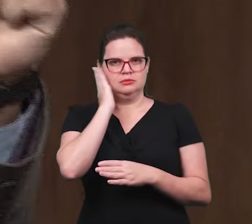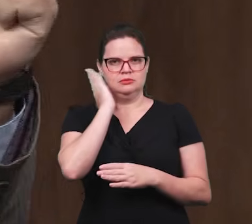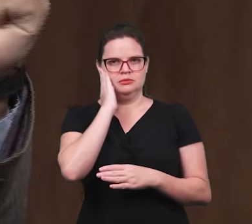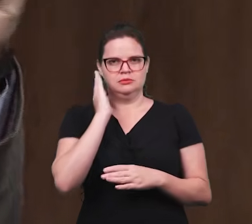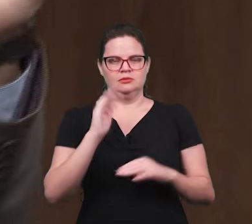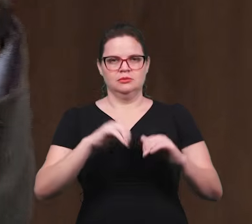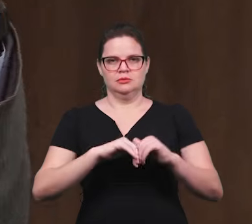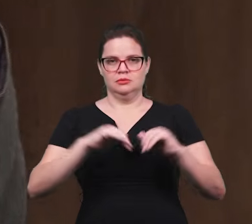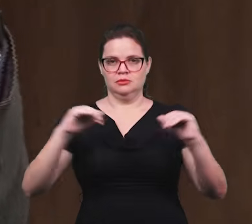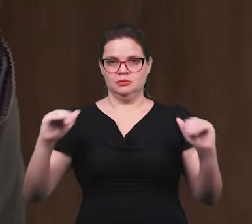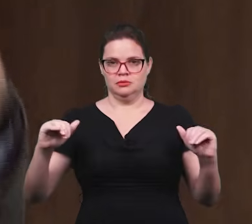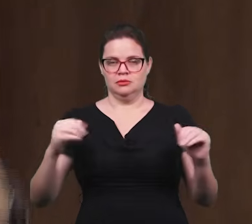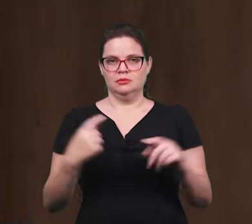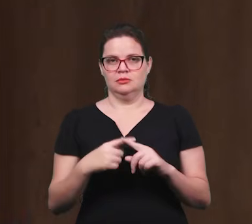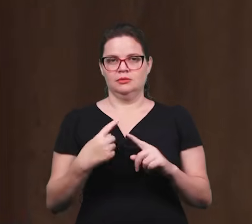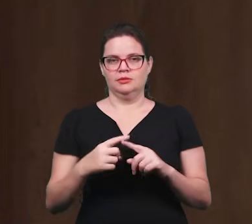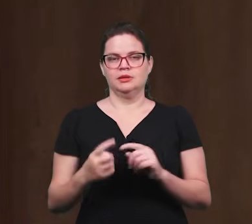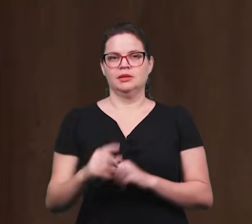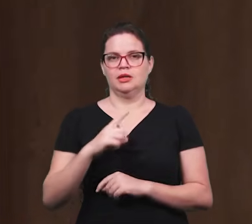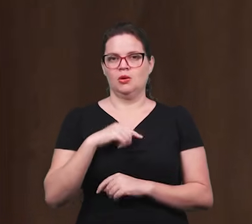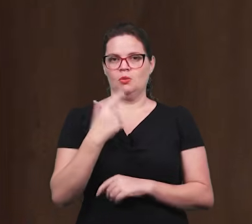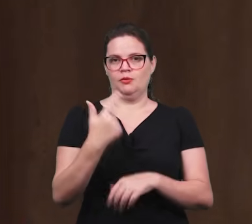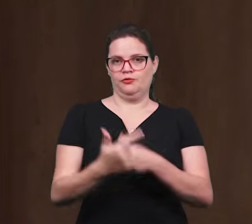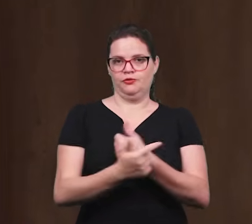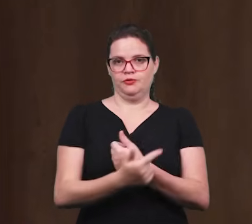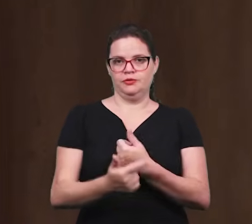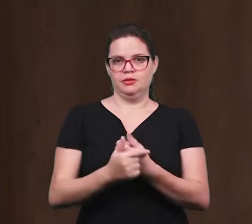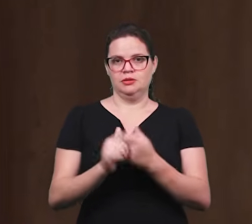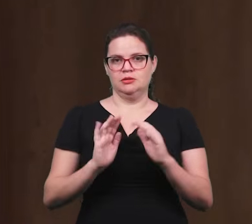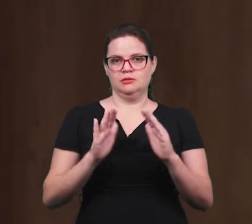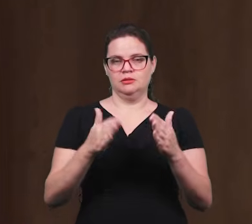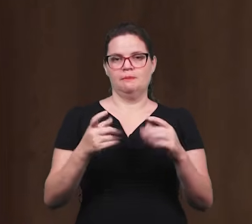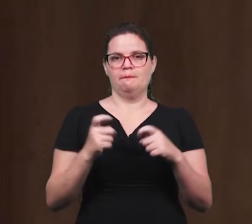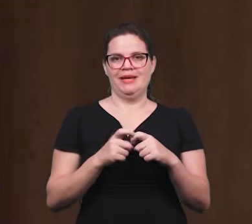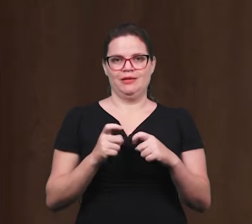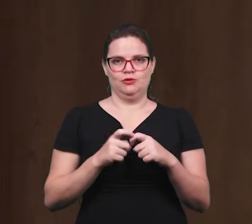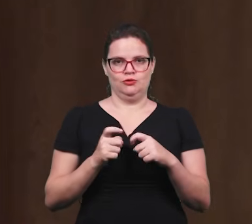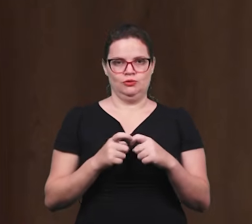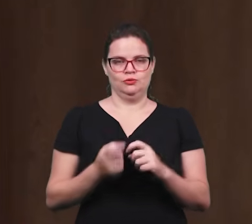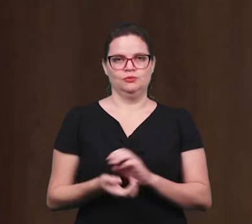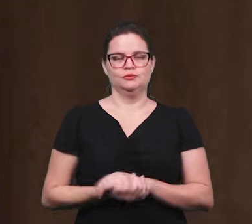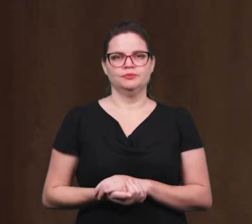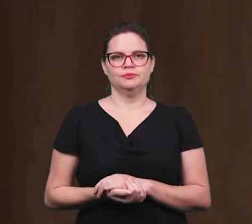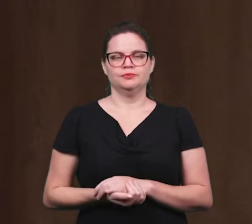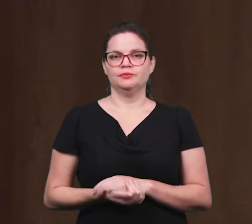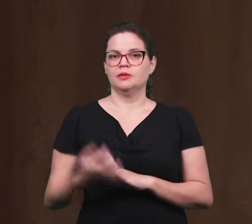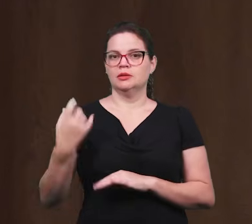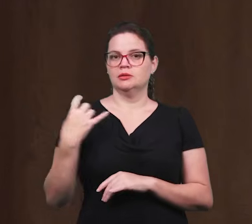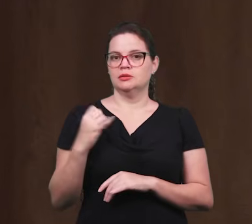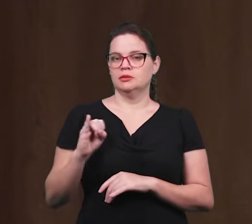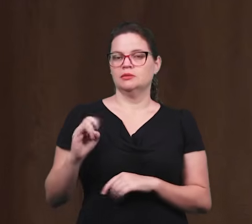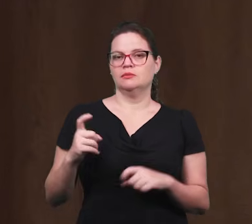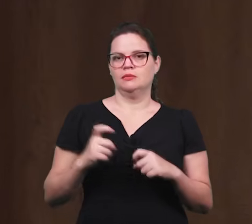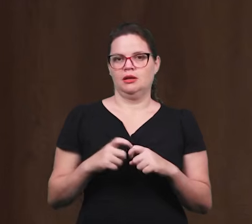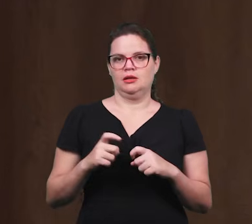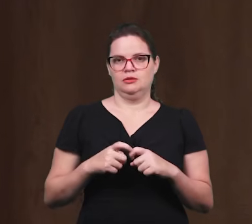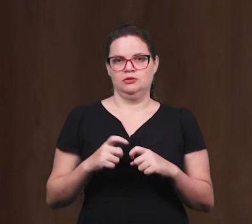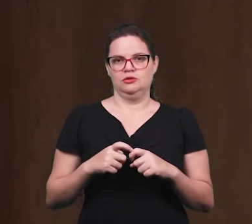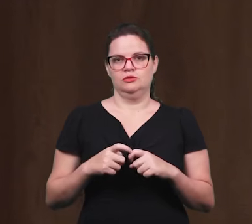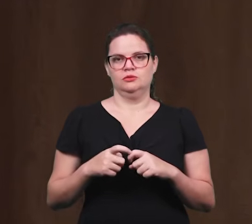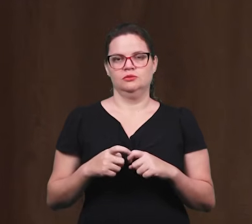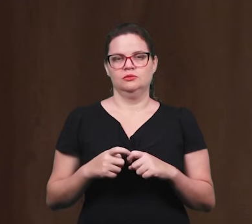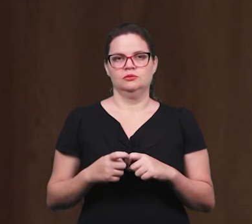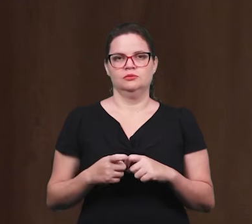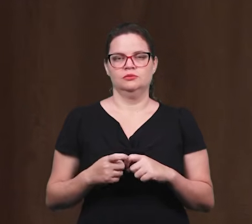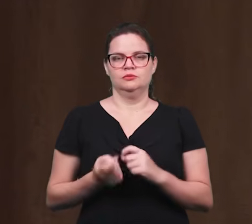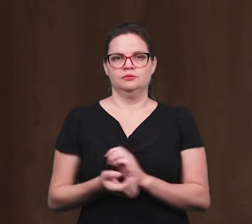diferenciar uma carreira específica, que é a da medicina. Quando o médico,